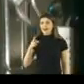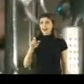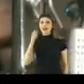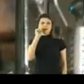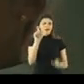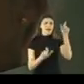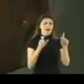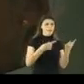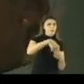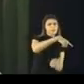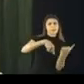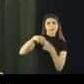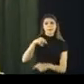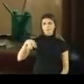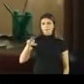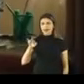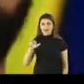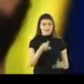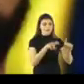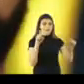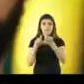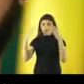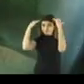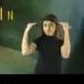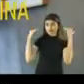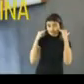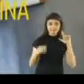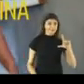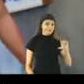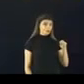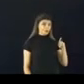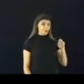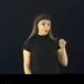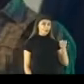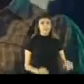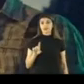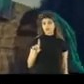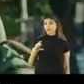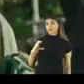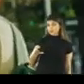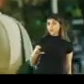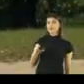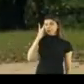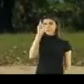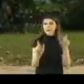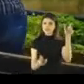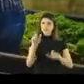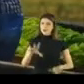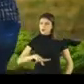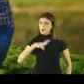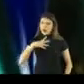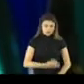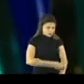mais independência. Somos milhões de Josés Bonifácios, Leopoldinas, de Duque de Caxias, gente aguerrida